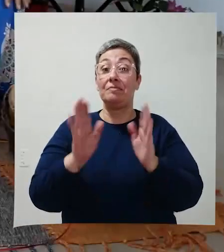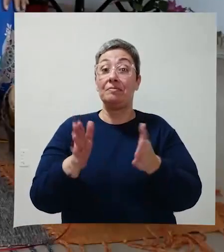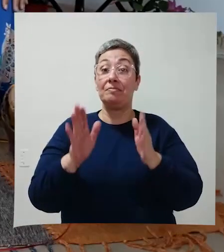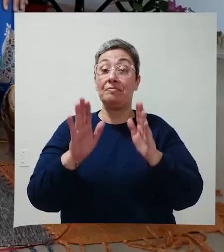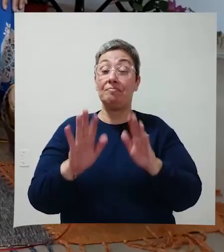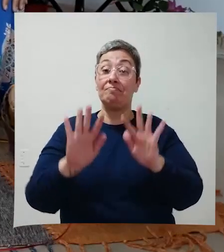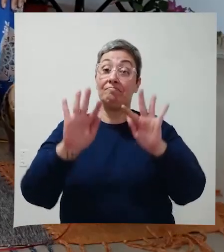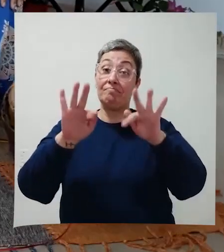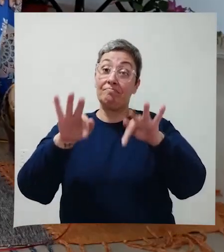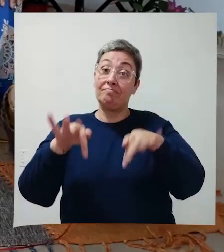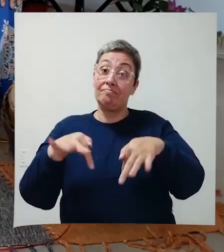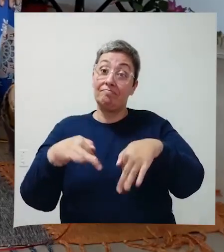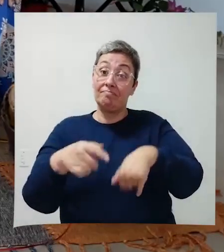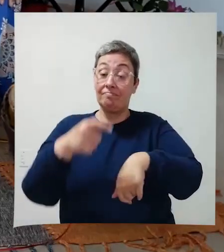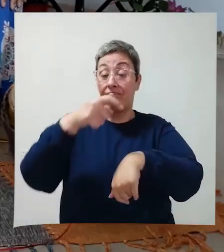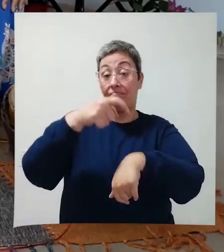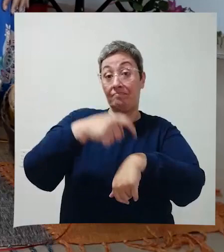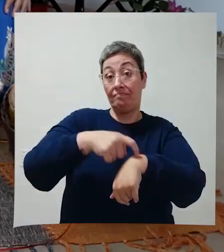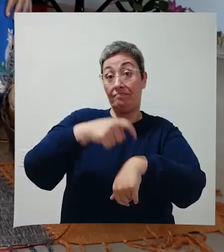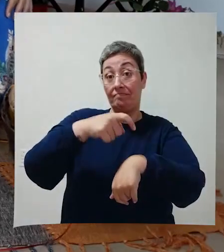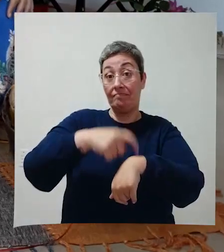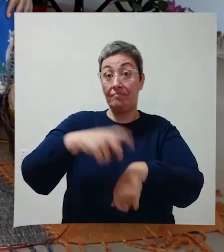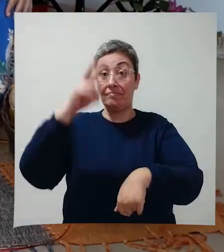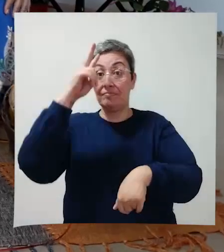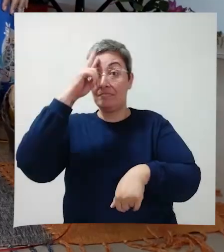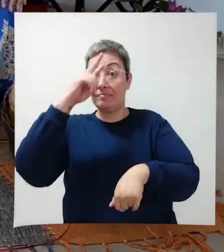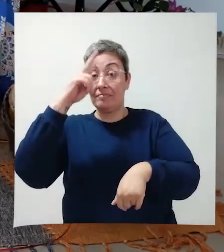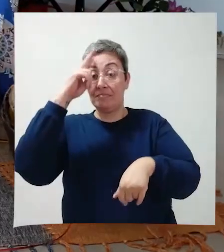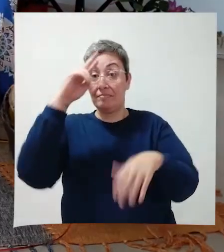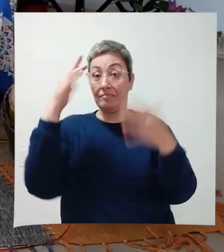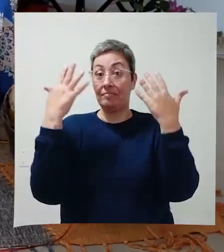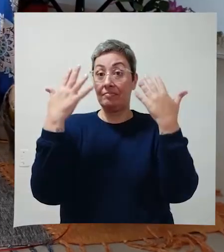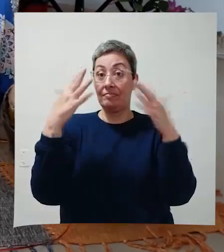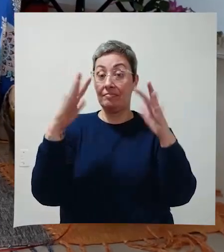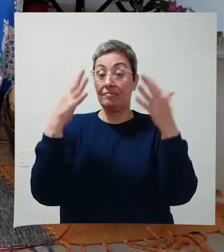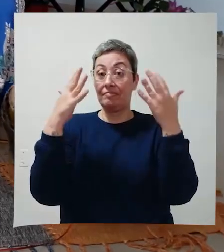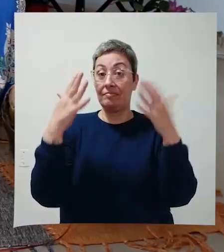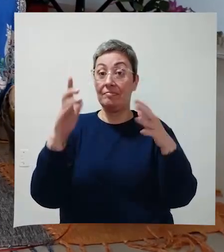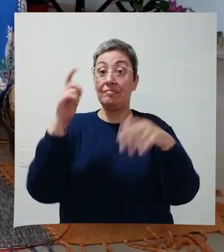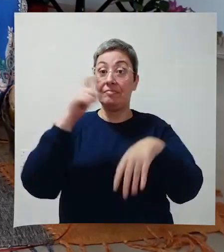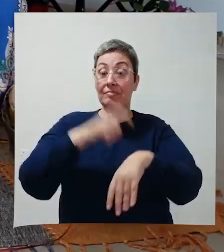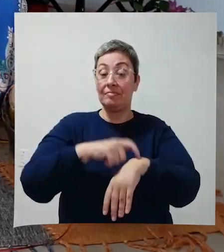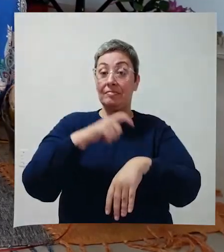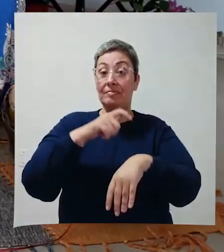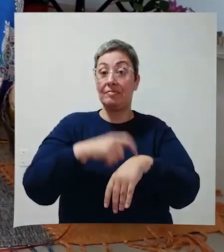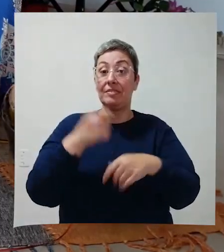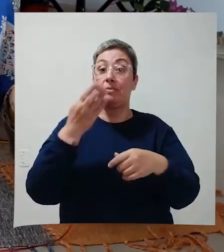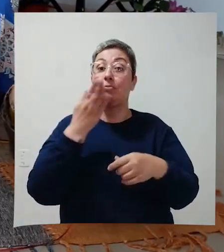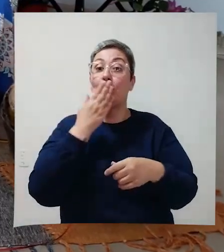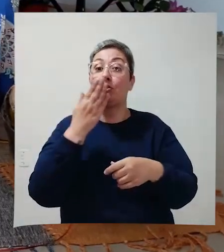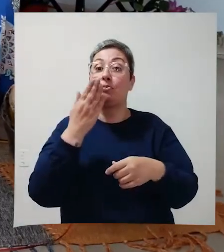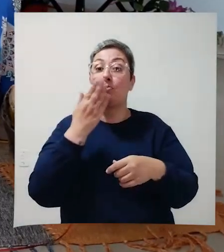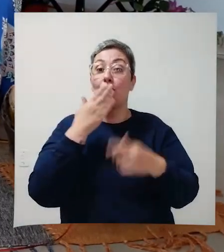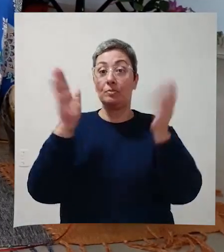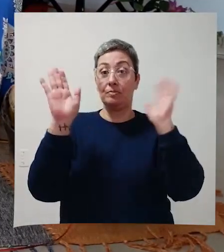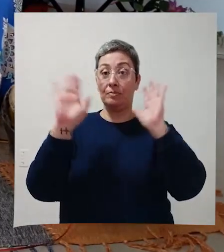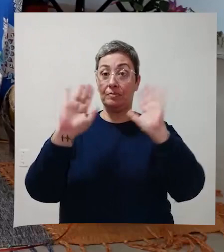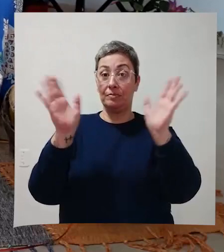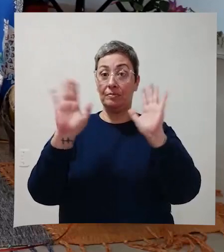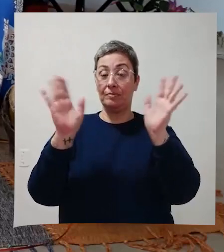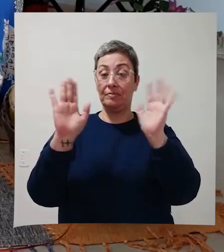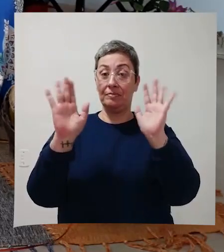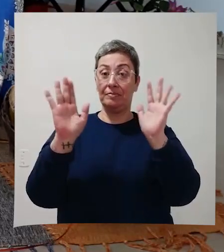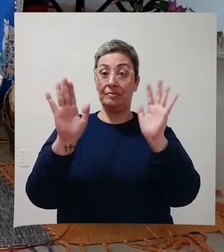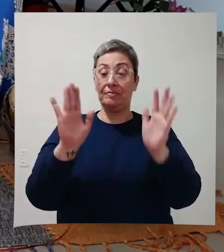Já acabou a hora da história. Bata palmas comigo, manda beijo e vamos